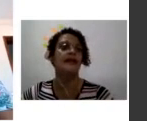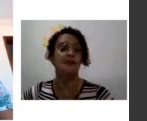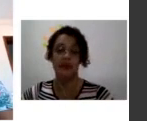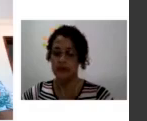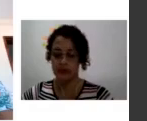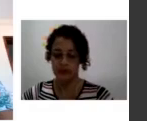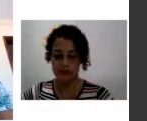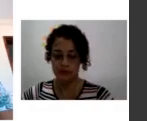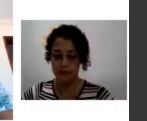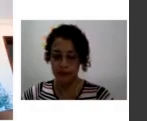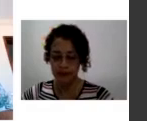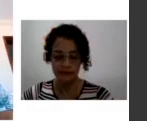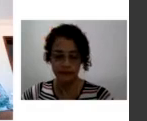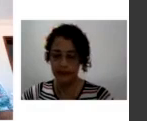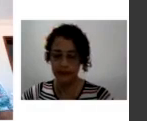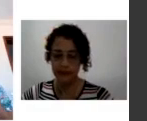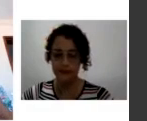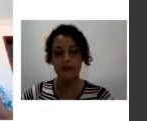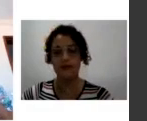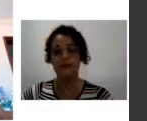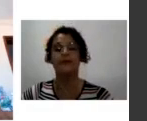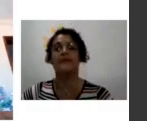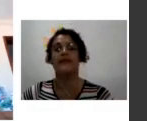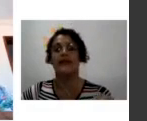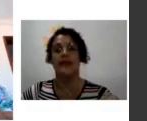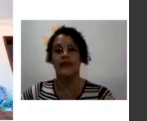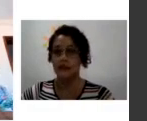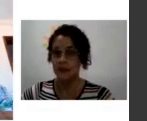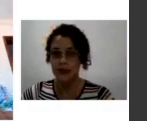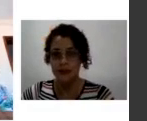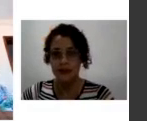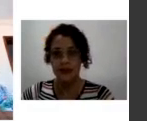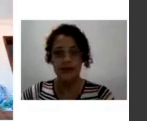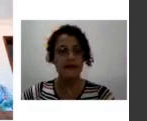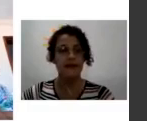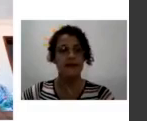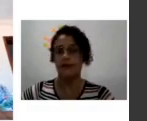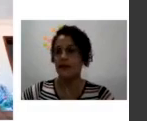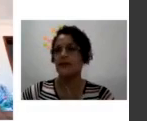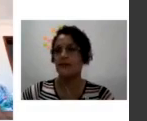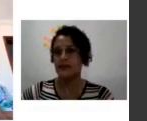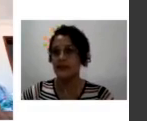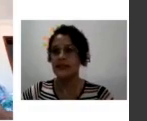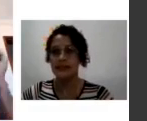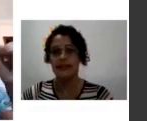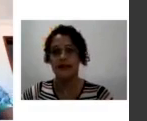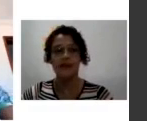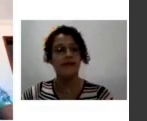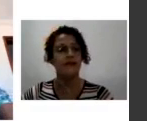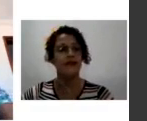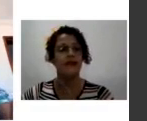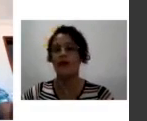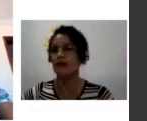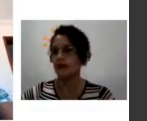e uma coisa que eu achei bem, bem interessante mesmo, eram as reuniões semanais, e na verdade depois passaram a ser